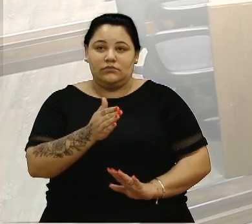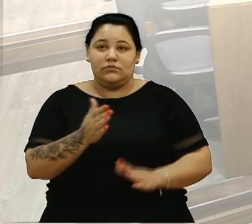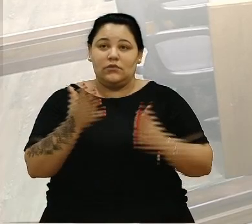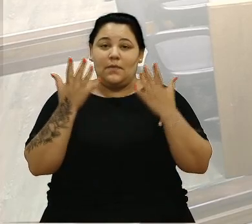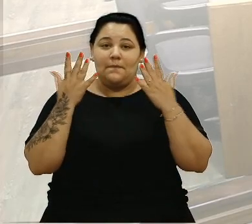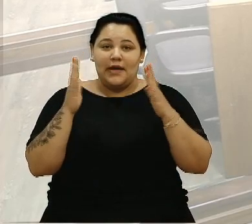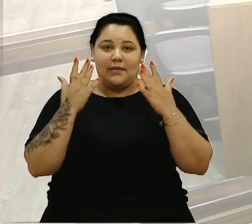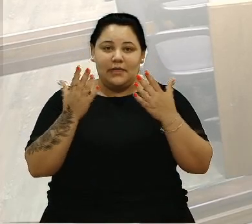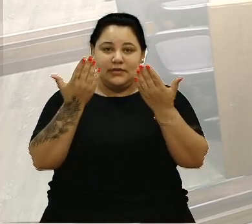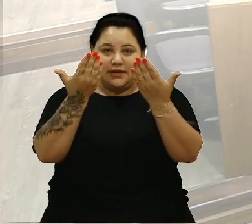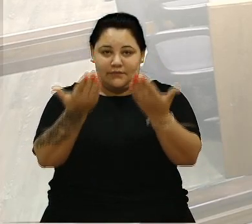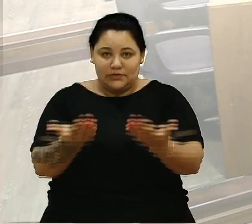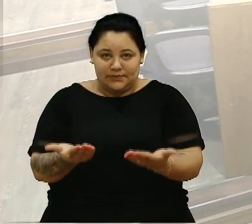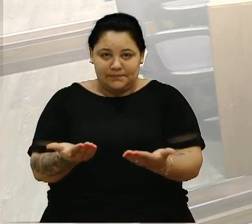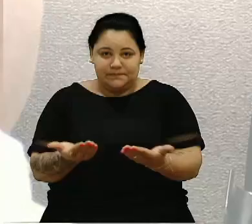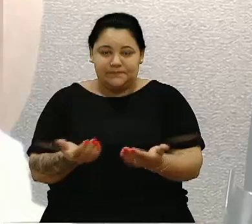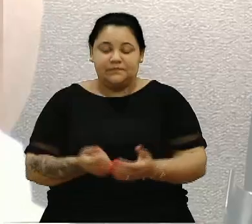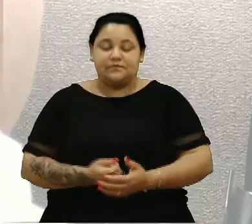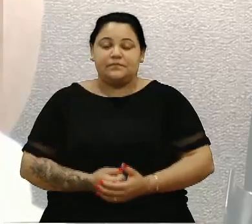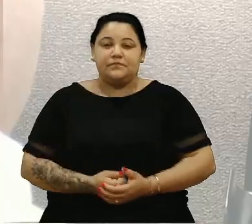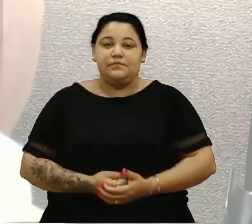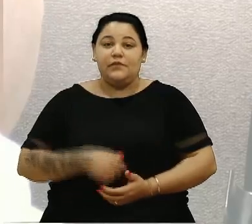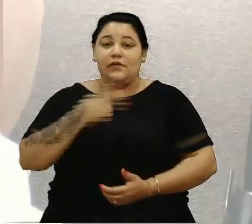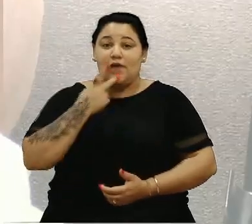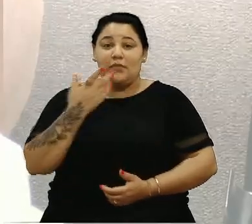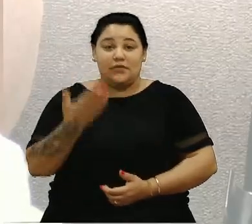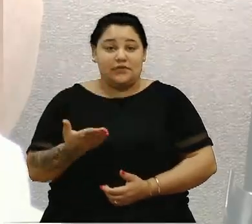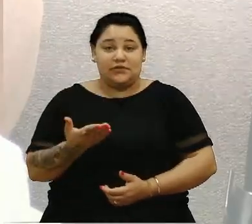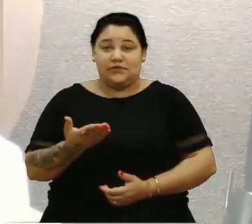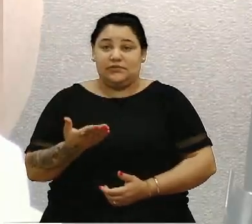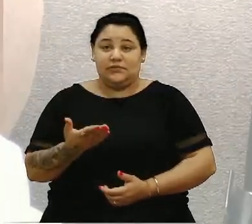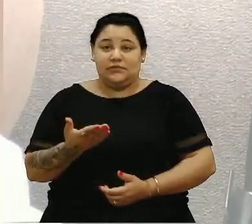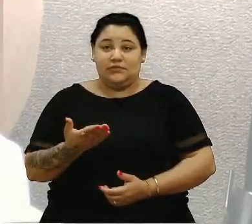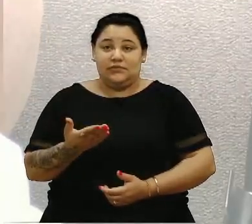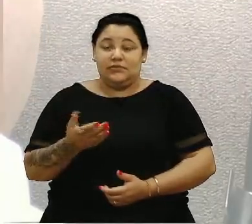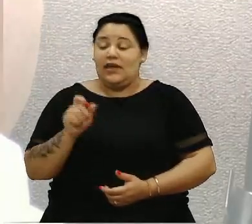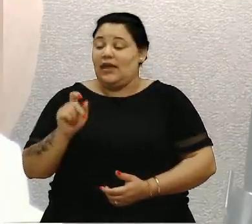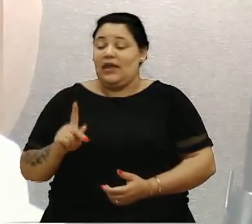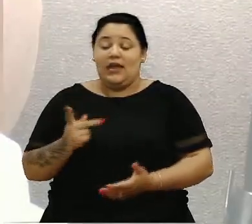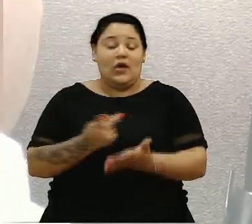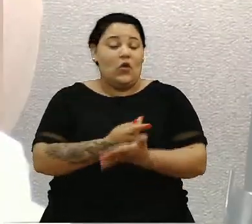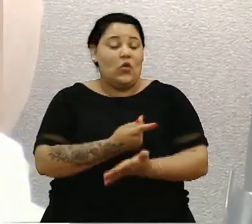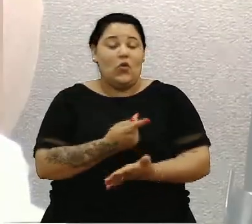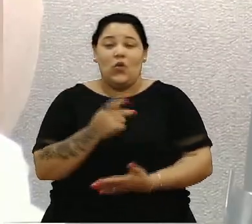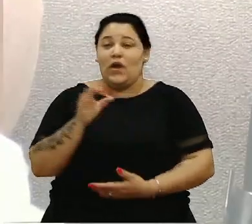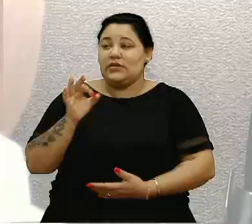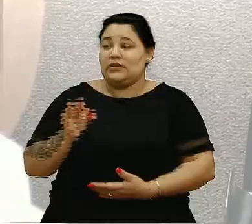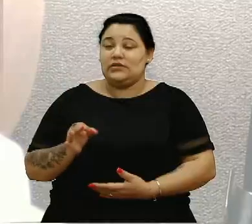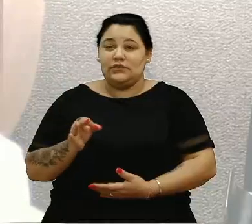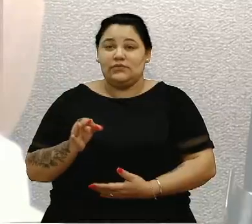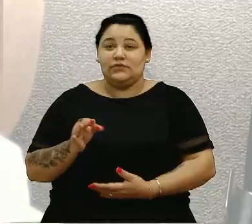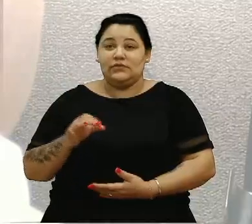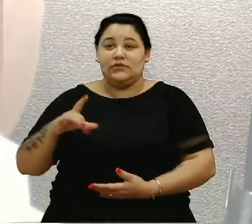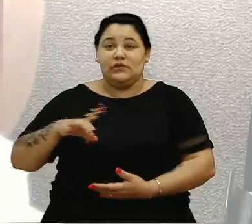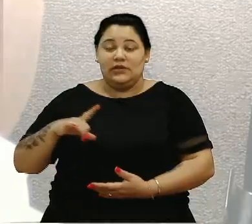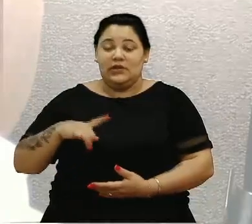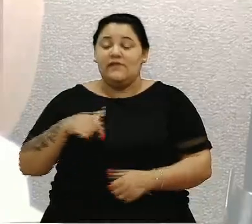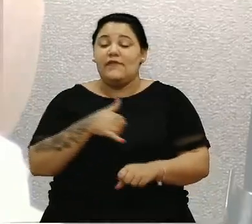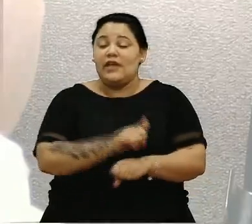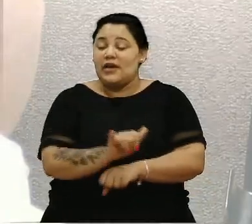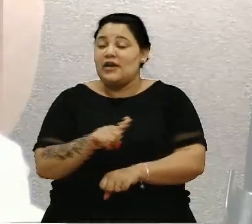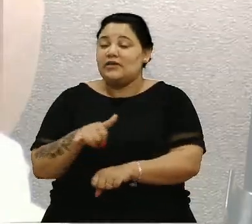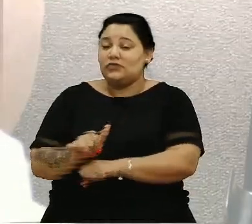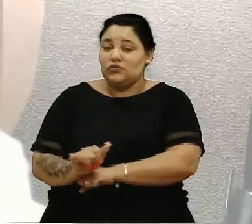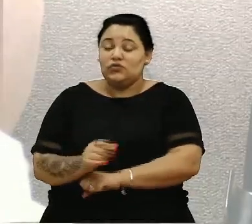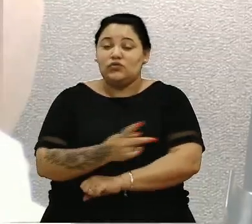Vossa Excelência. Digo para ti que, independente de quem errou, quem falhou, houve sim equívocos das duas